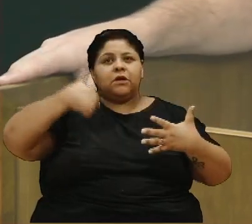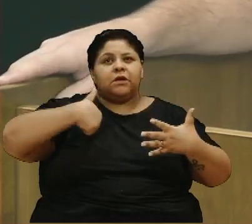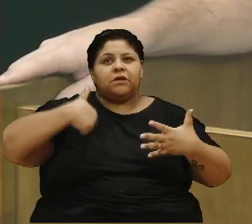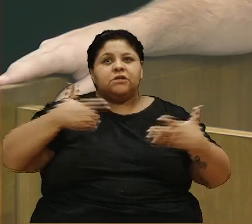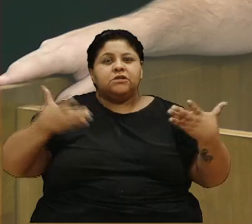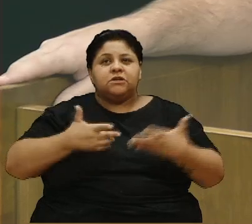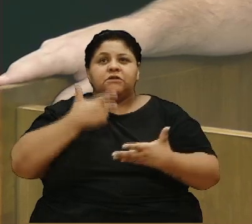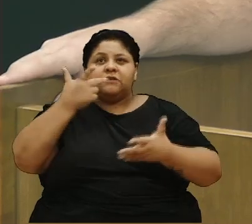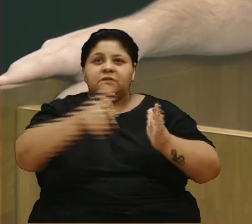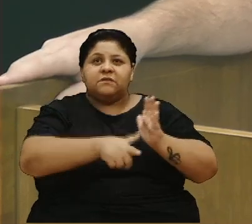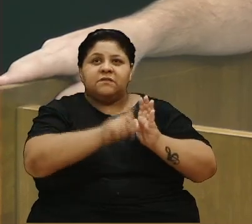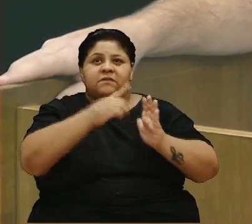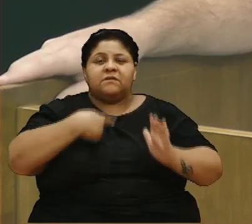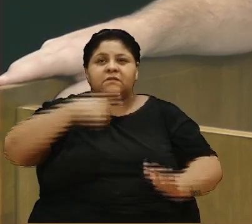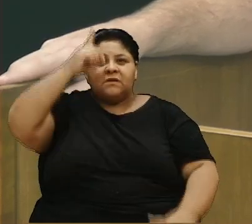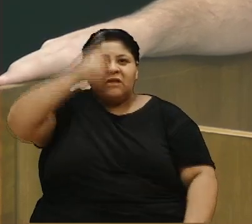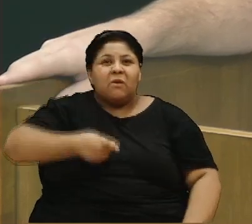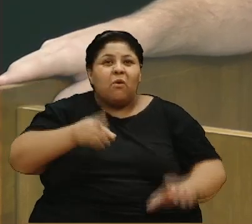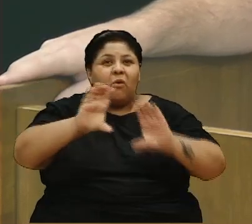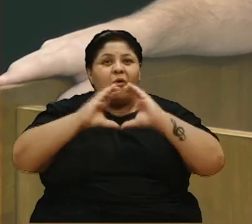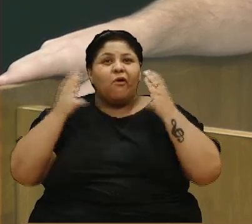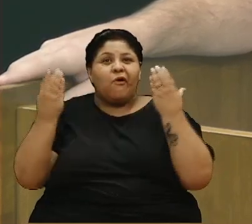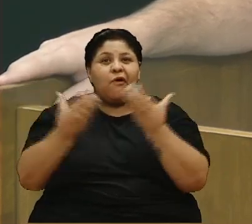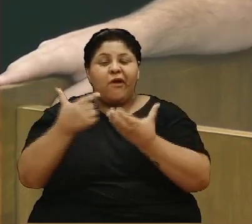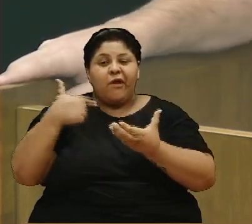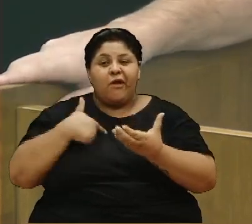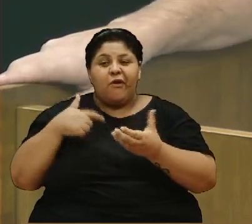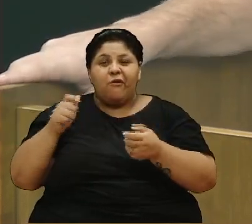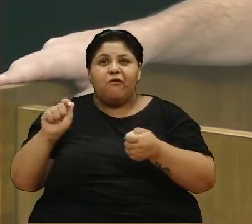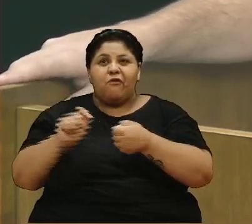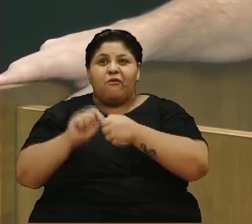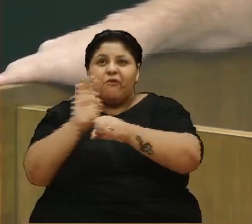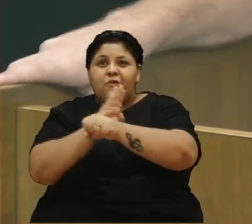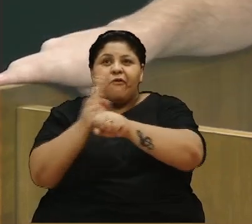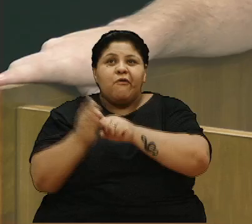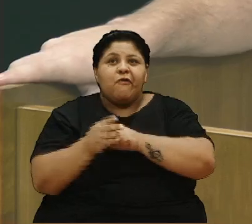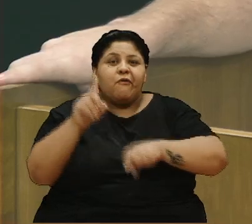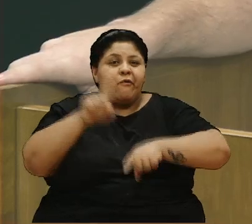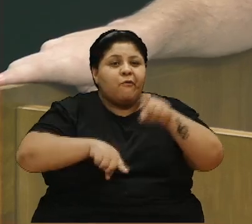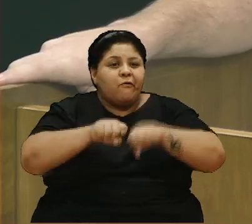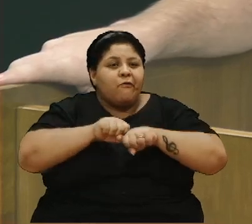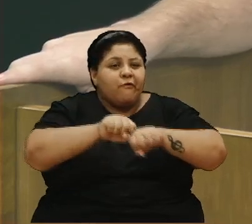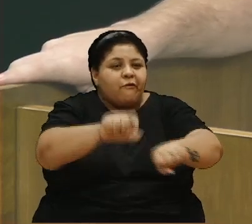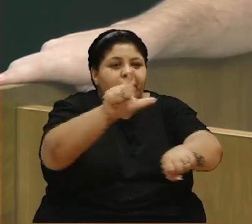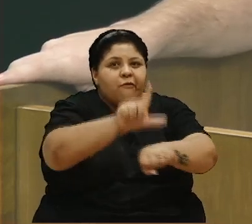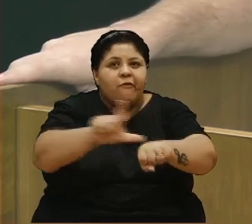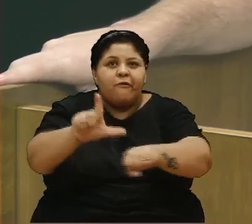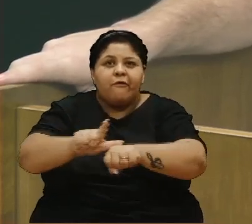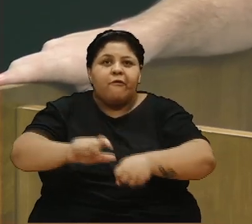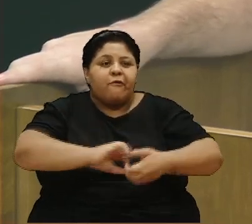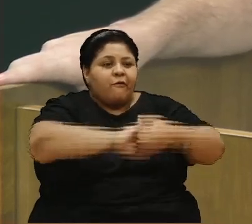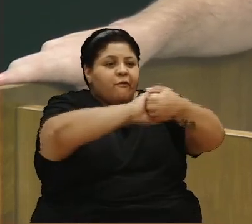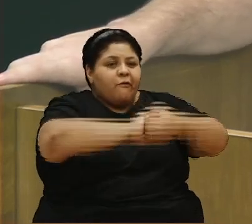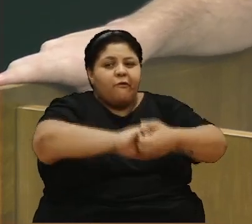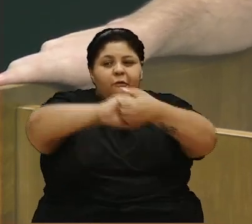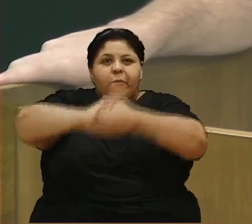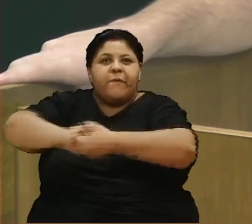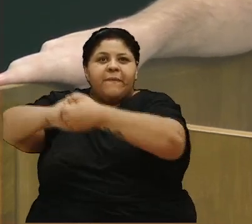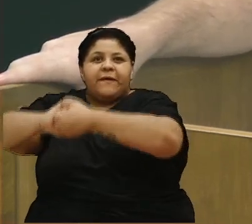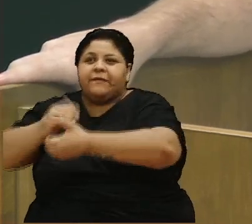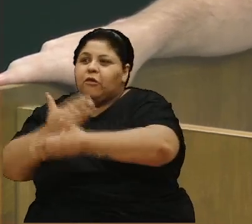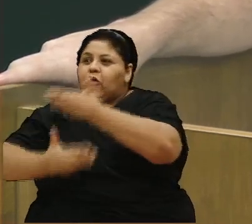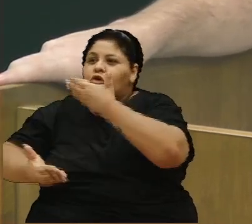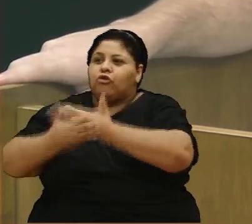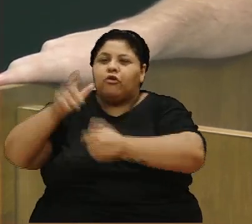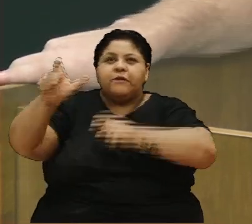falei antes, o meu mandato ele é comunitário, eu sou do bairro. Então, quando eu vou no mercado, vou no comércio, eu cumprimento o cara que tem reciclagem, cumprimento o cara que tem